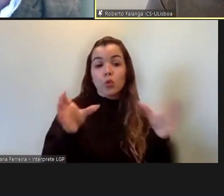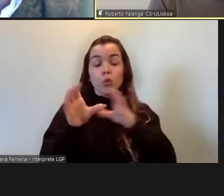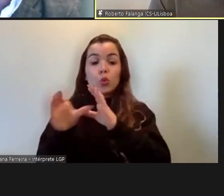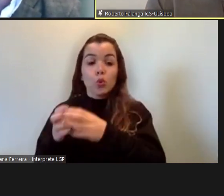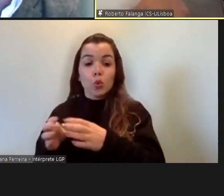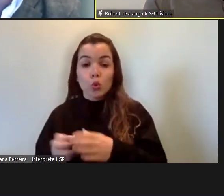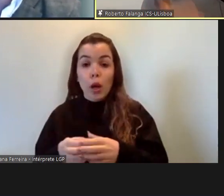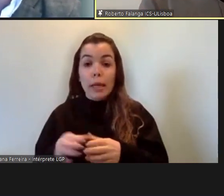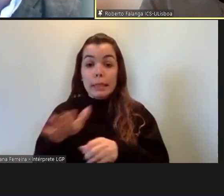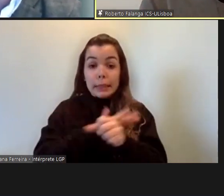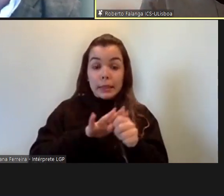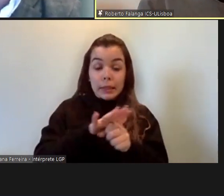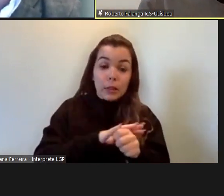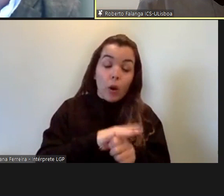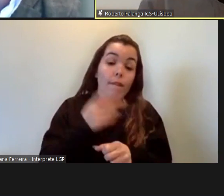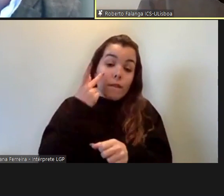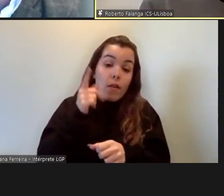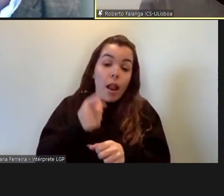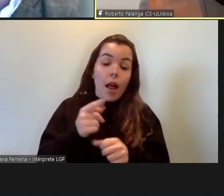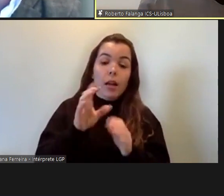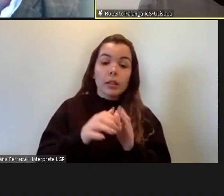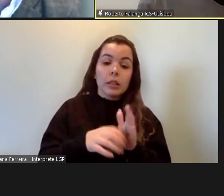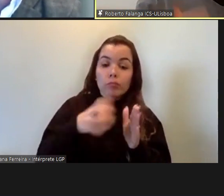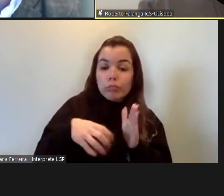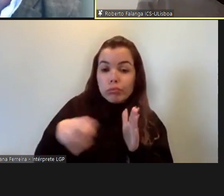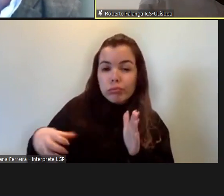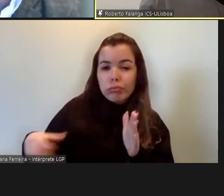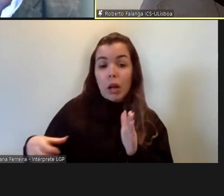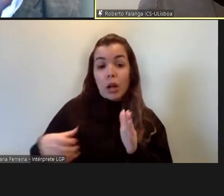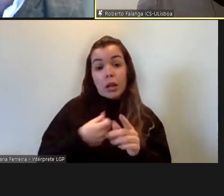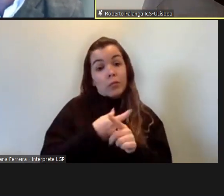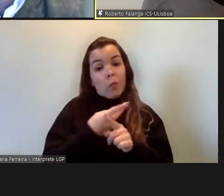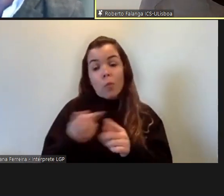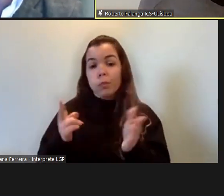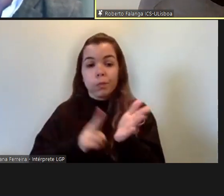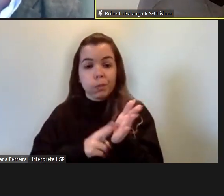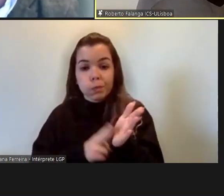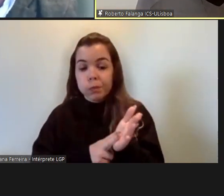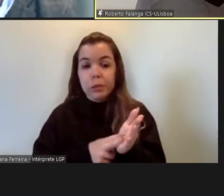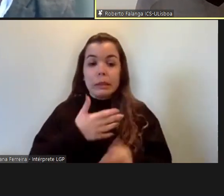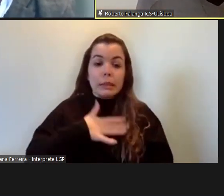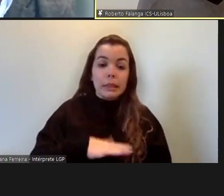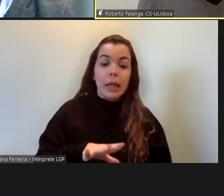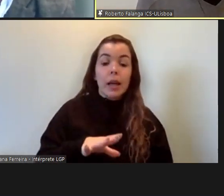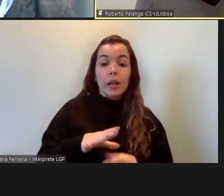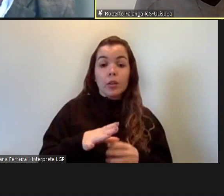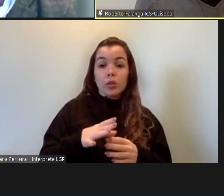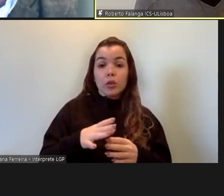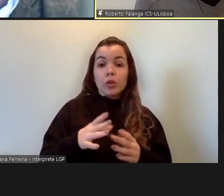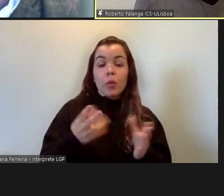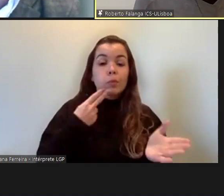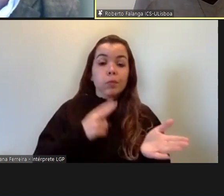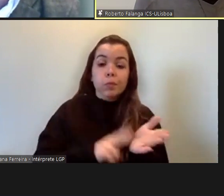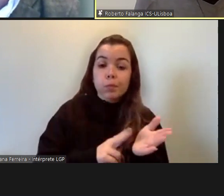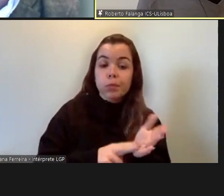em situações, que vivem em situações críticas por várias razões, ou que querem resolver situações críticas no